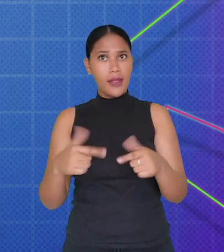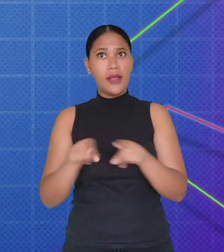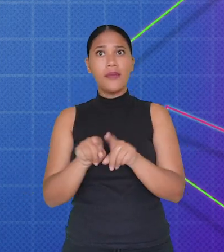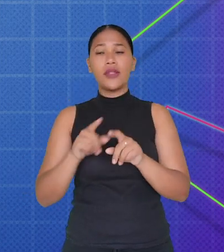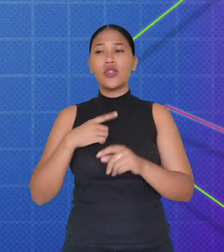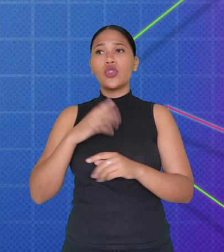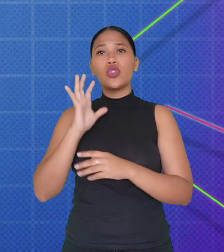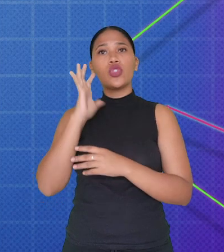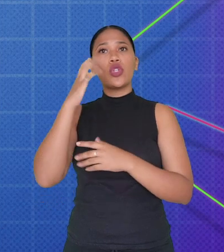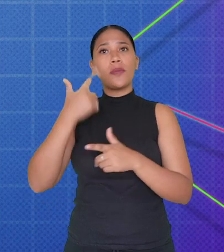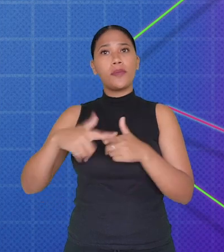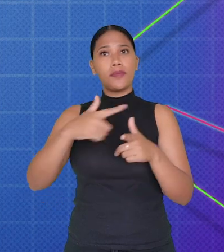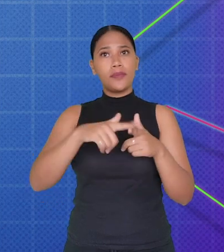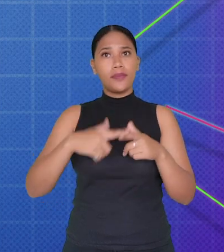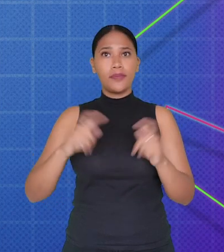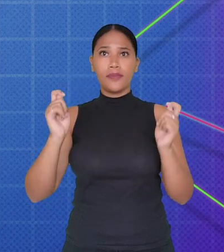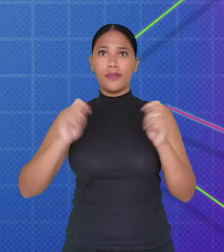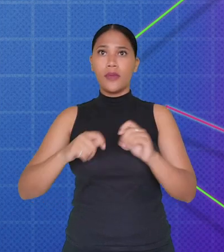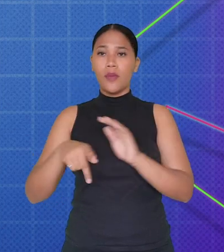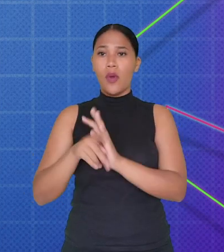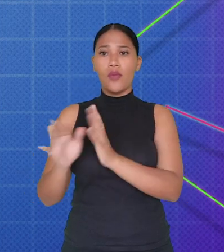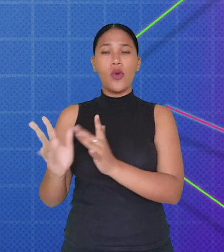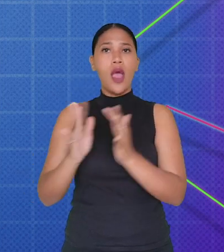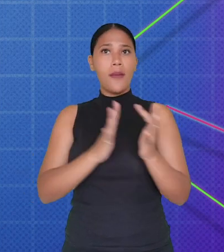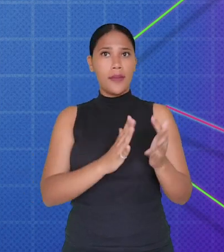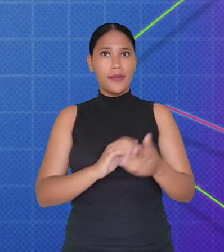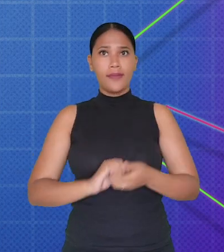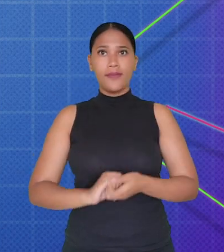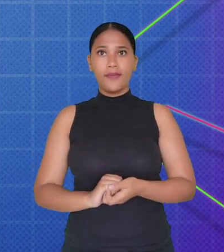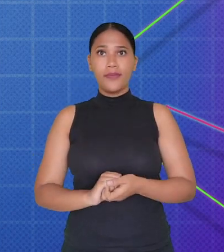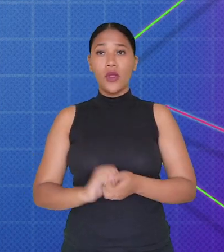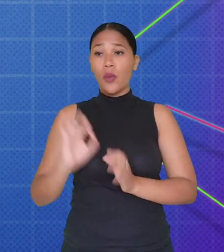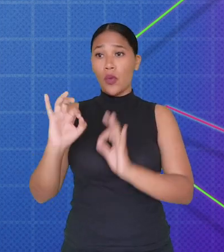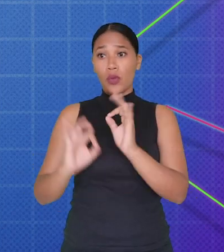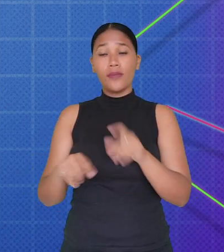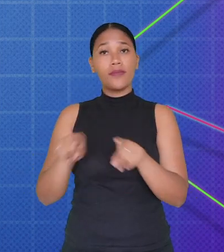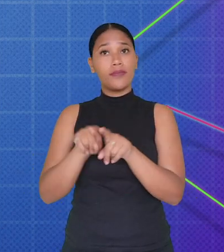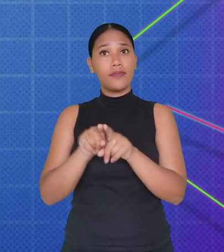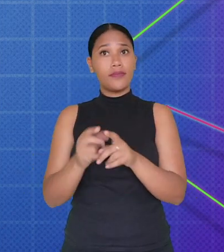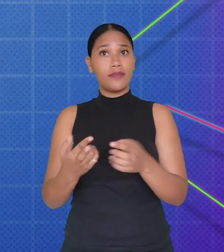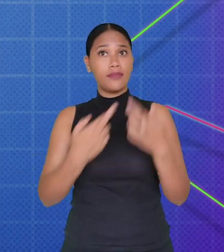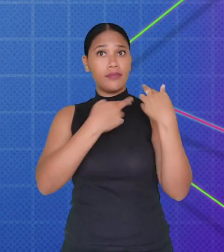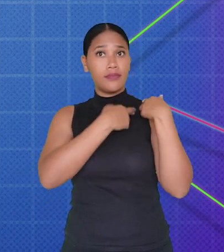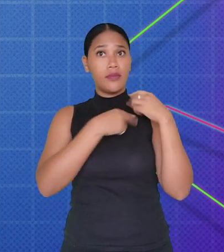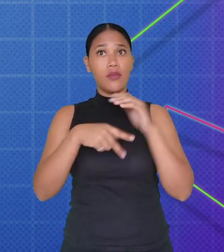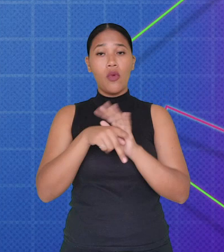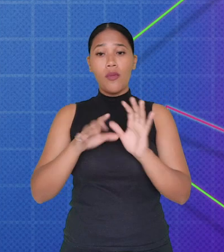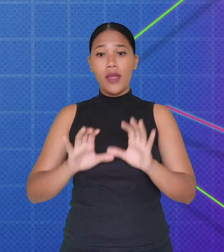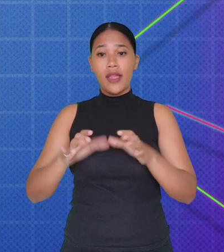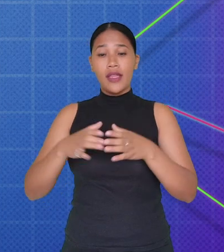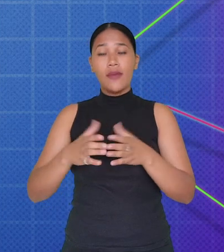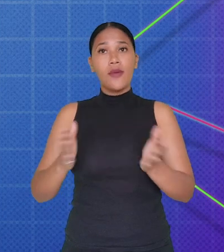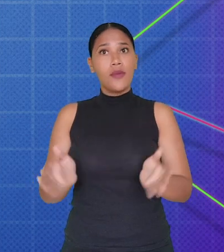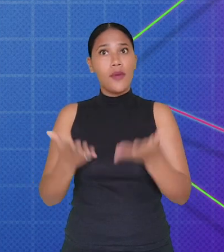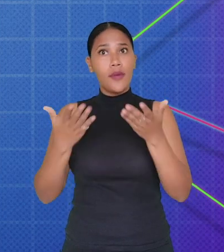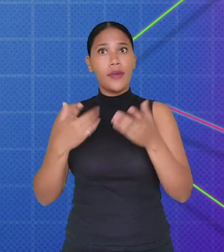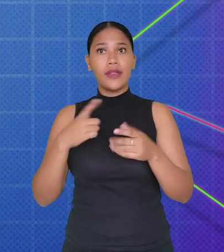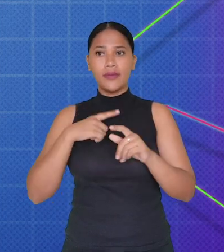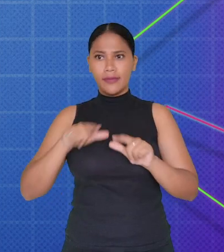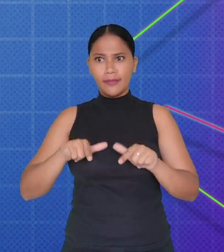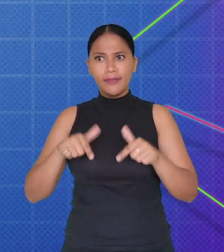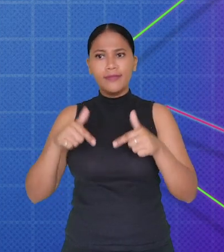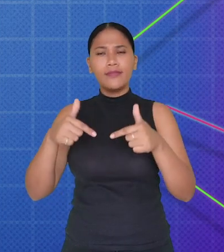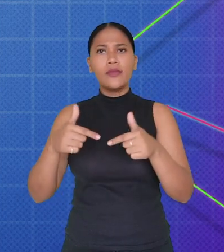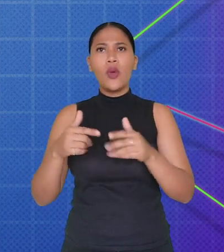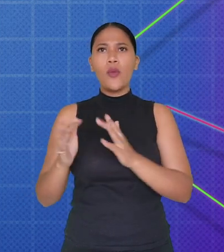e solucionar problemas que possam surgir ao longo do caminho o produtor também é responsável por manter a equipe motivada